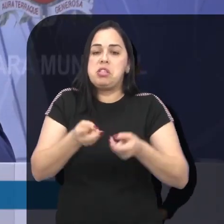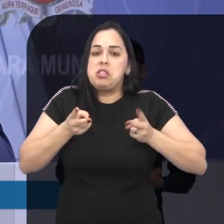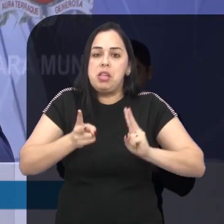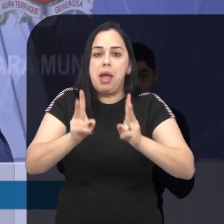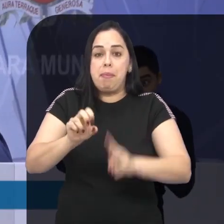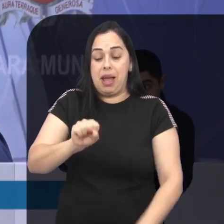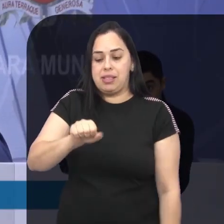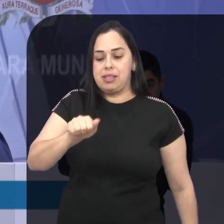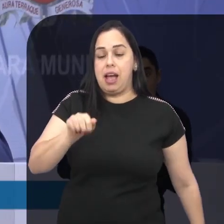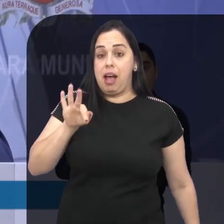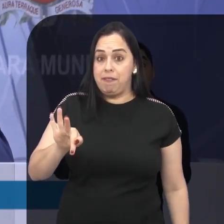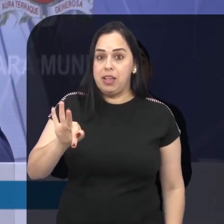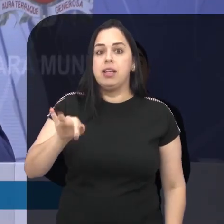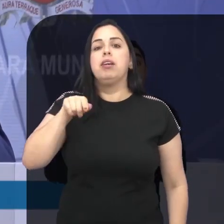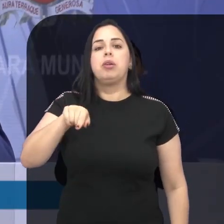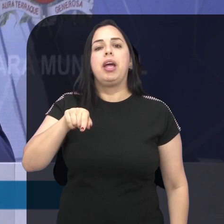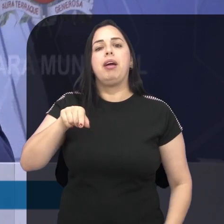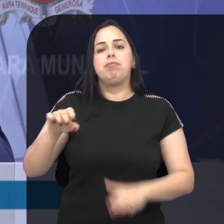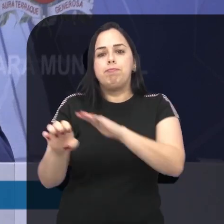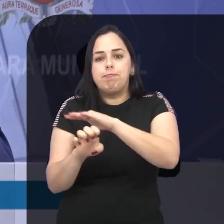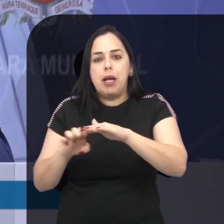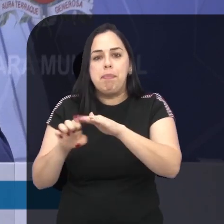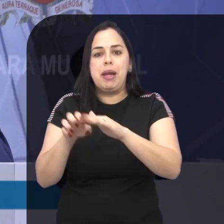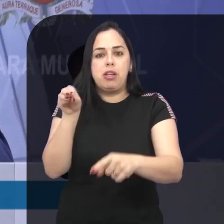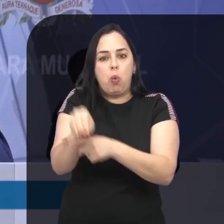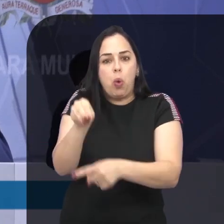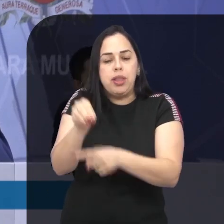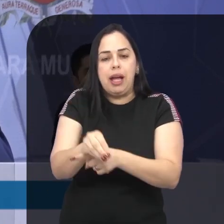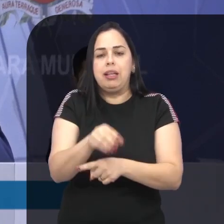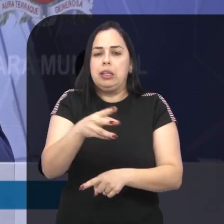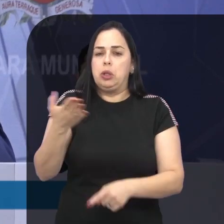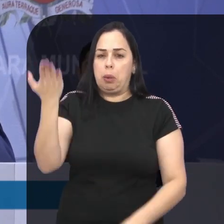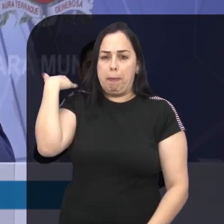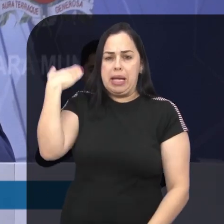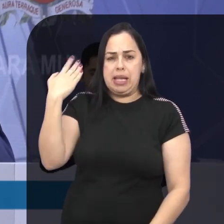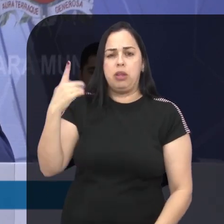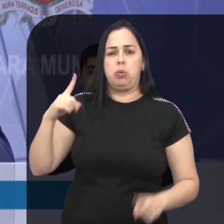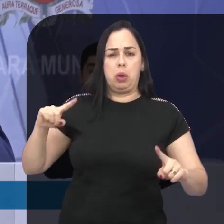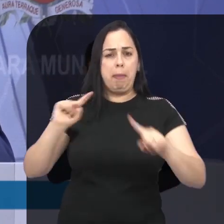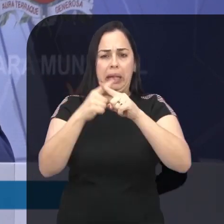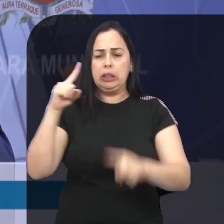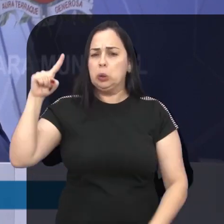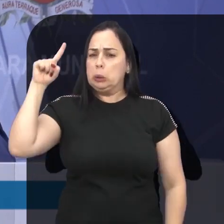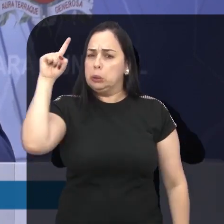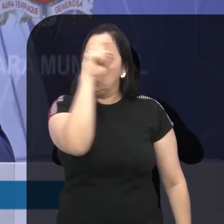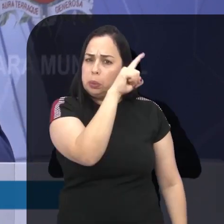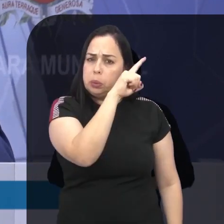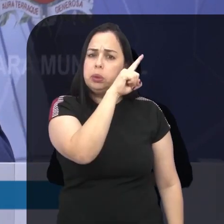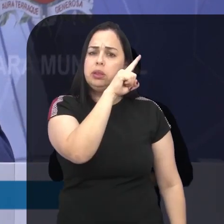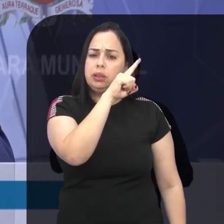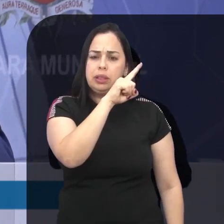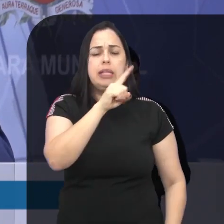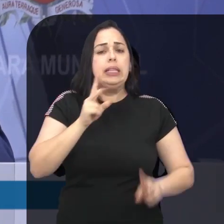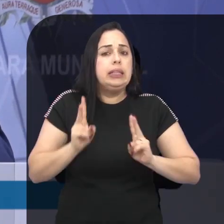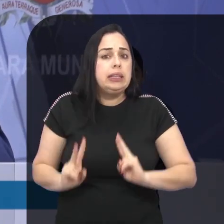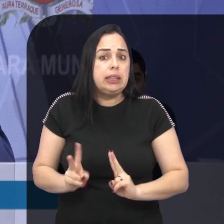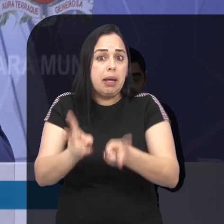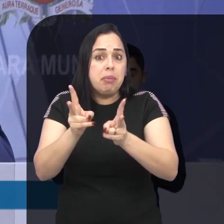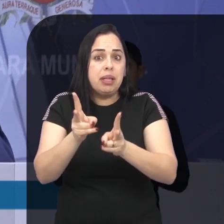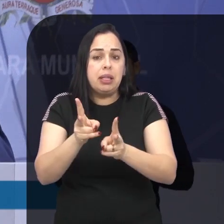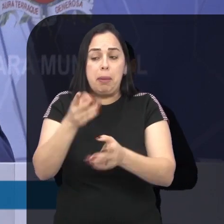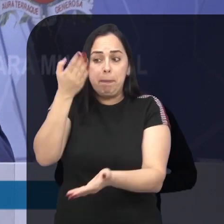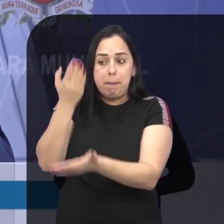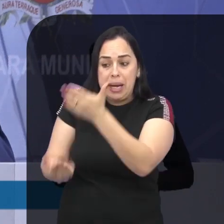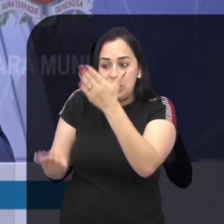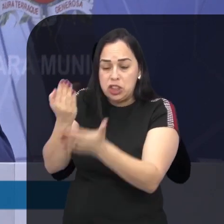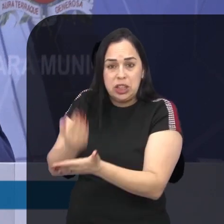SAF, está apoiando, e teve um momento muito difícil no início do campeonato, e todas as vezes que a